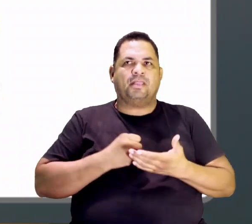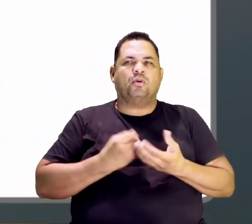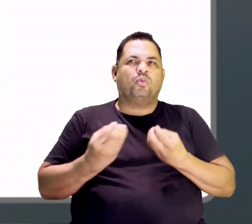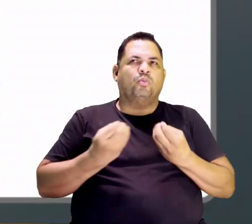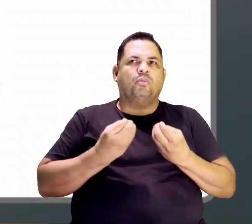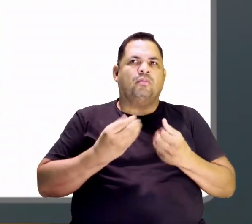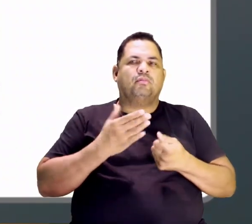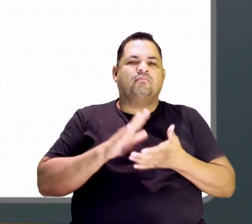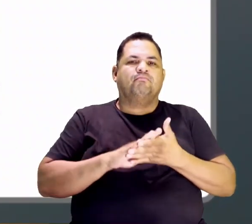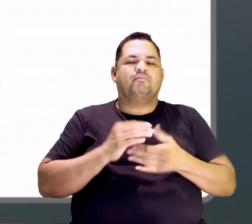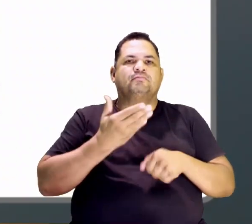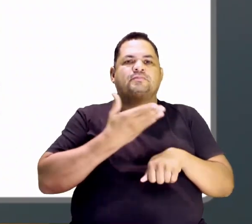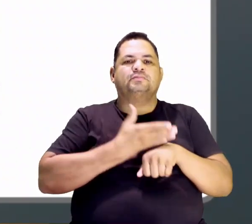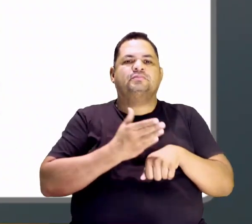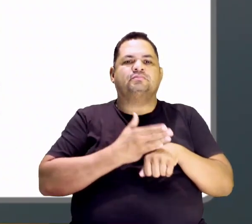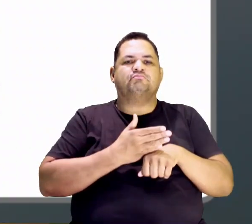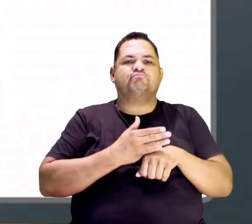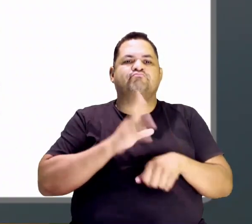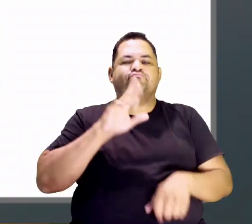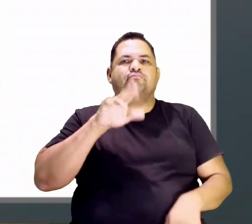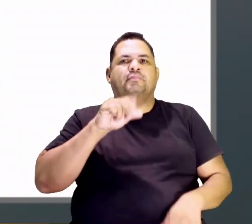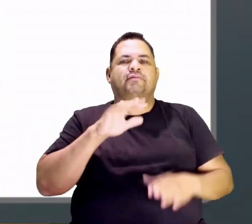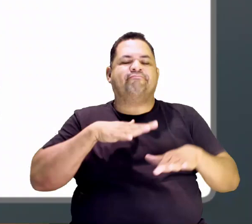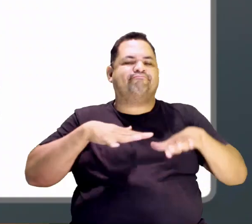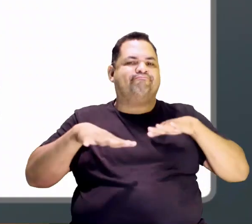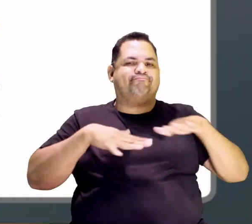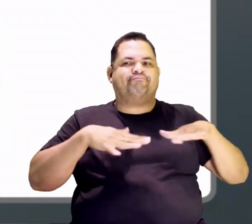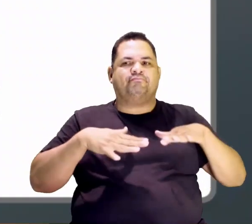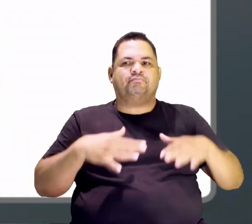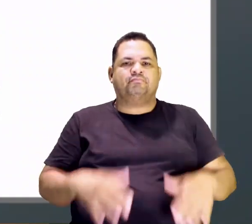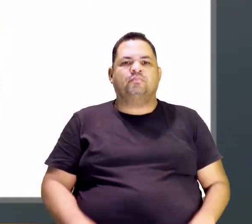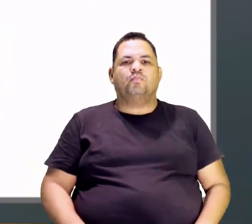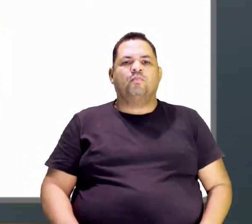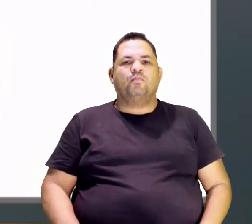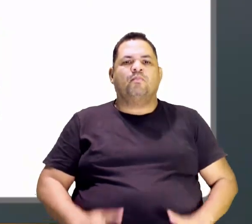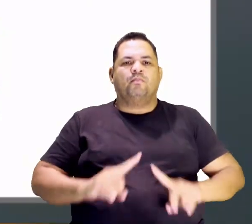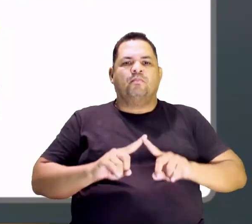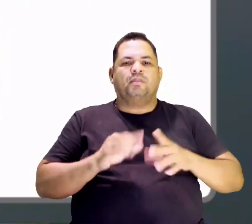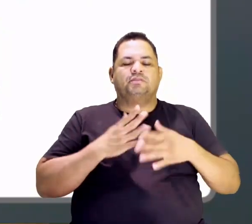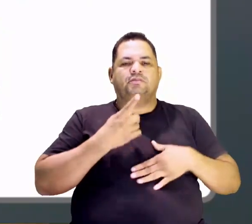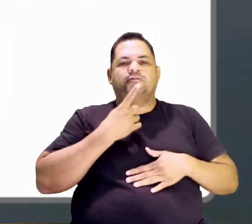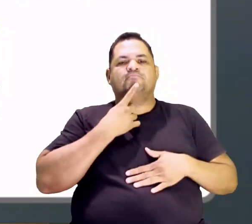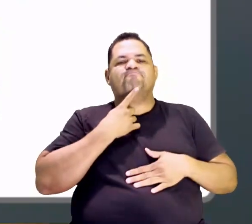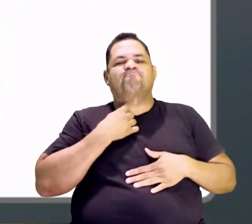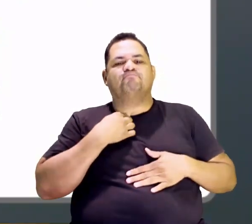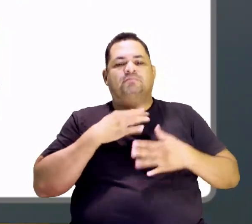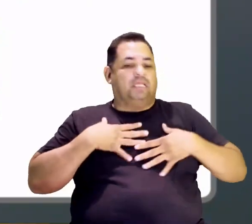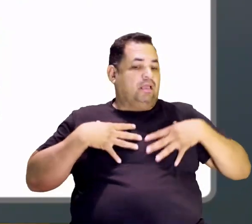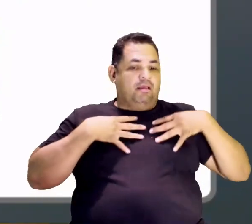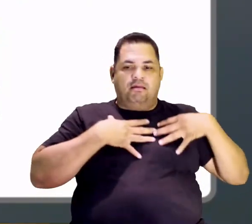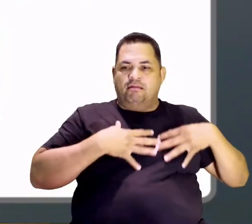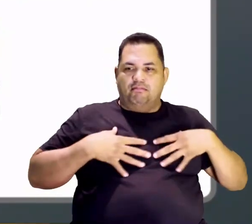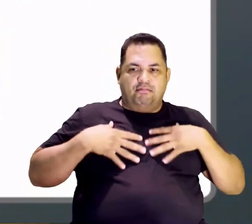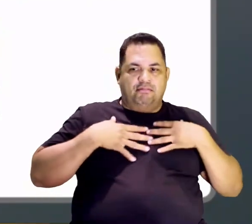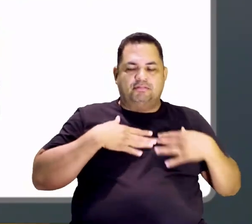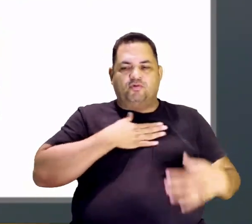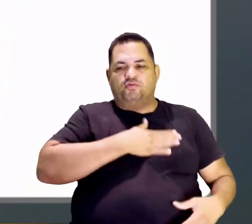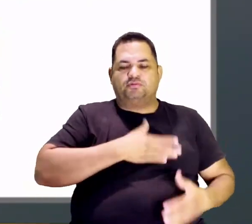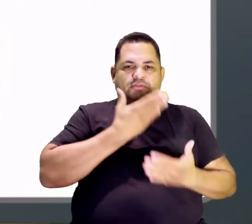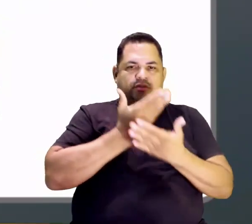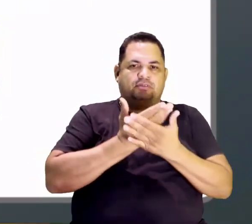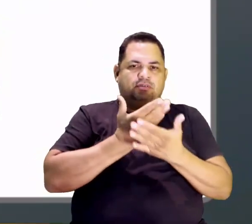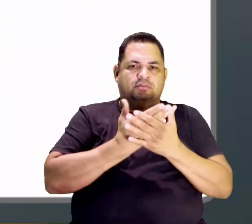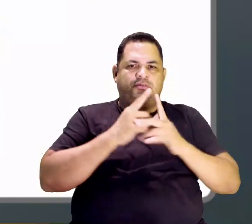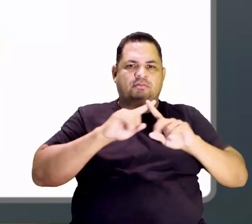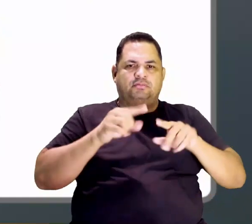Prof, eu nunca fui de me movimentar, tá? Mas eu tô com vontade agora, eu tô empolgada, eu gostei das suas aulas, tô fazendo. Mas